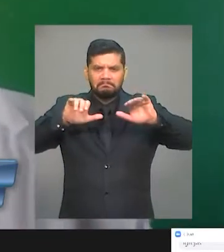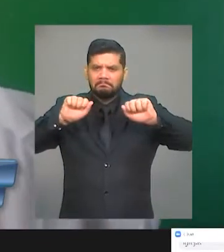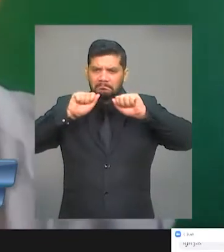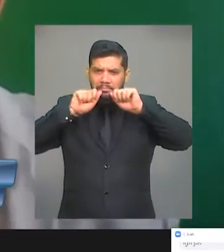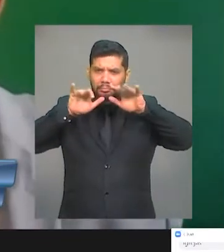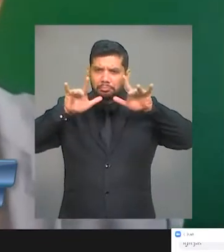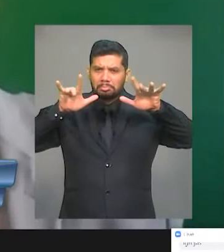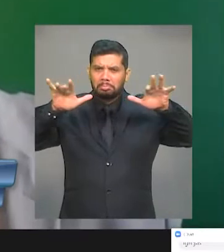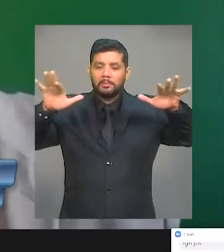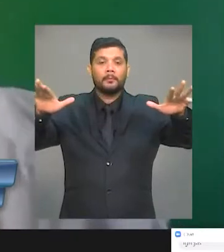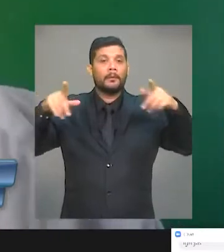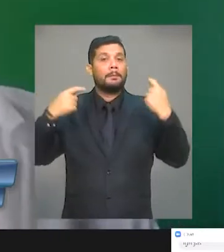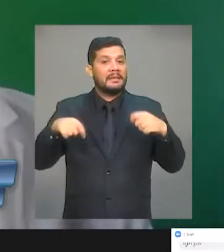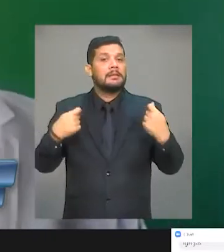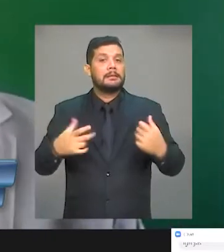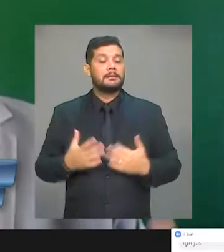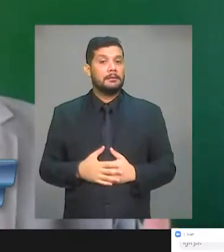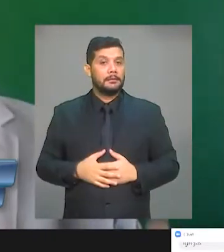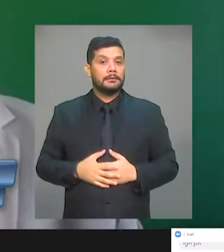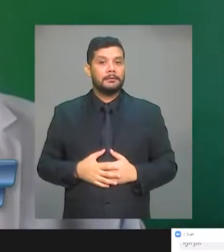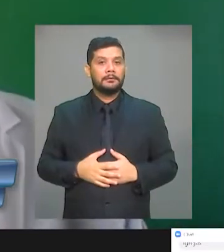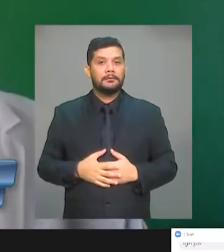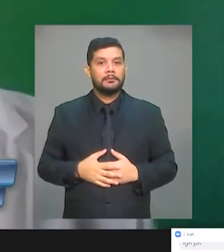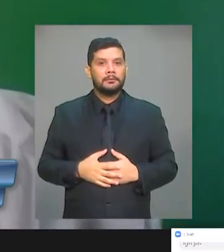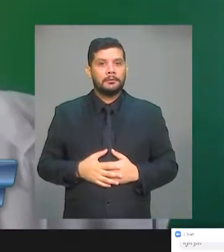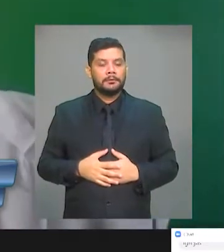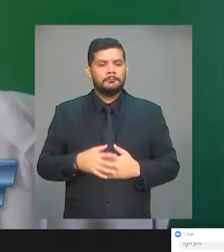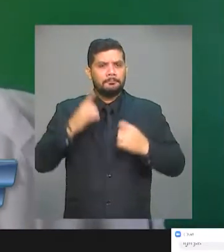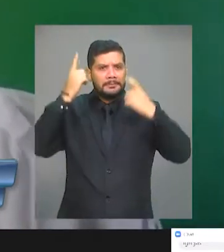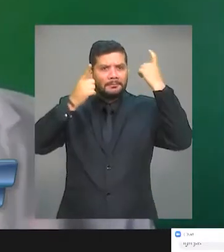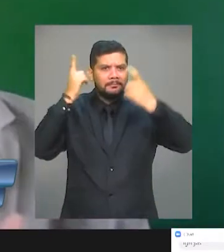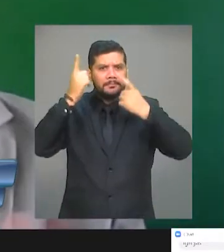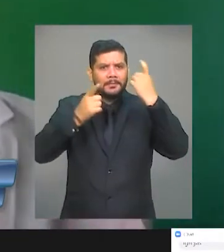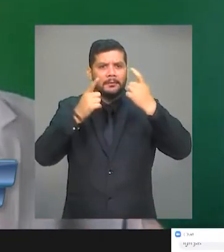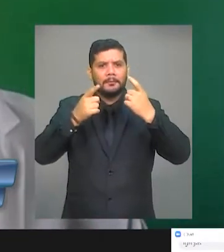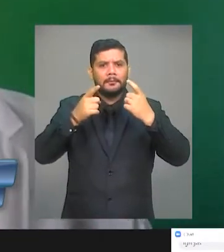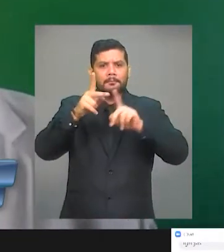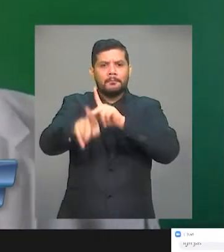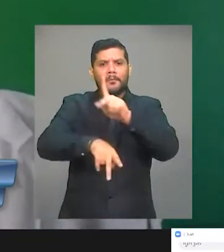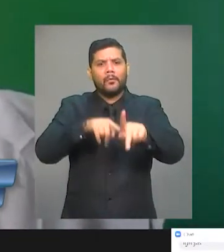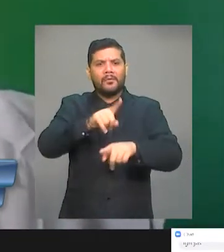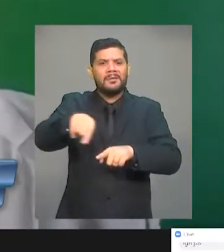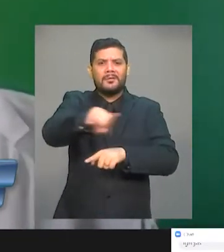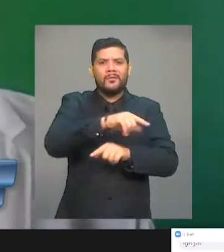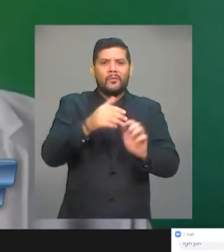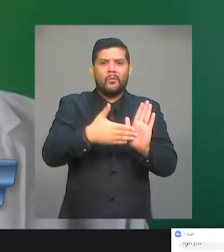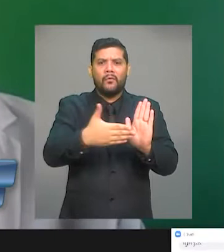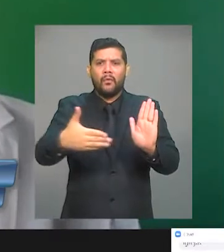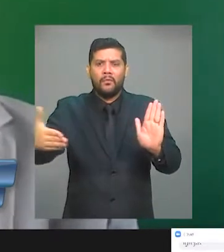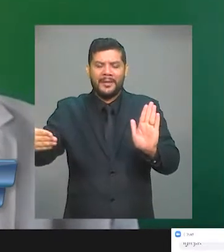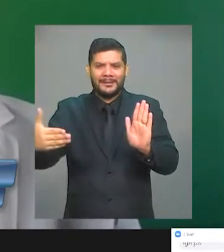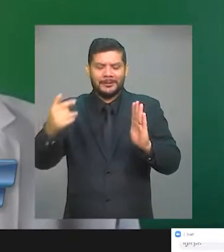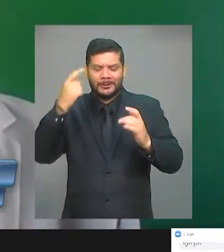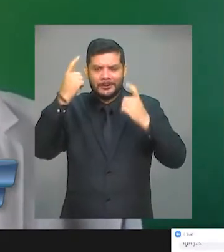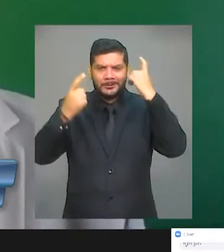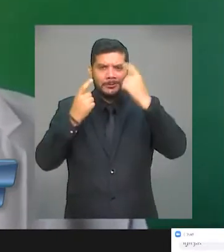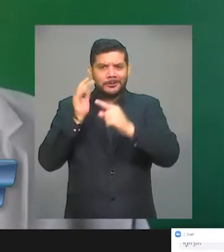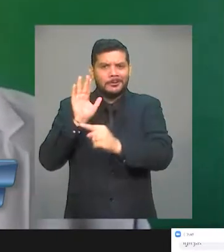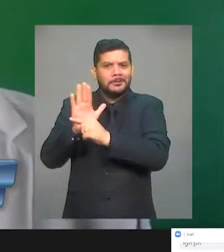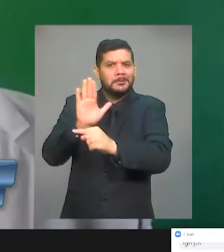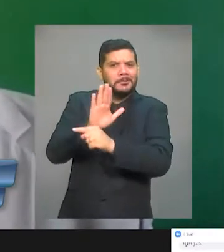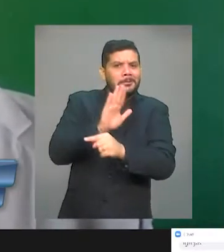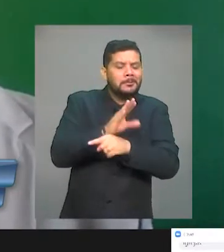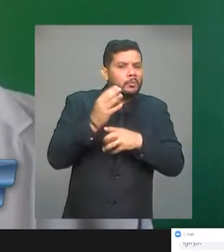essa casa vem fazendo, se preocupando com a fome e a miséria do povo, numa pandemia, no momento de sufoco, no momento